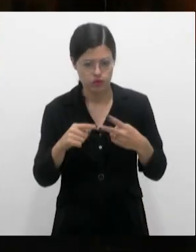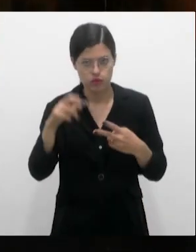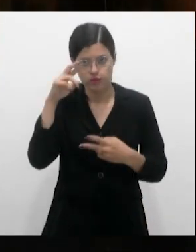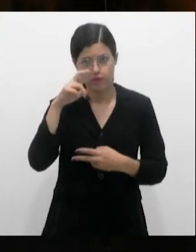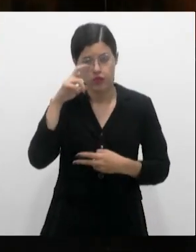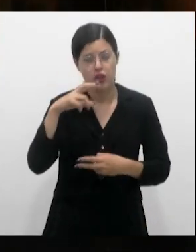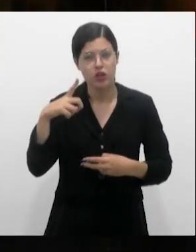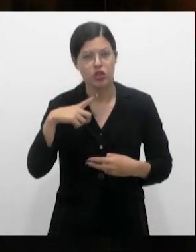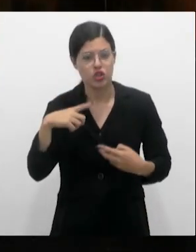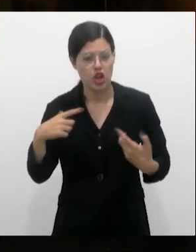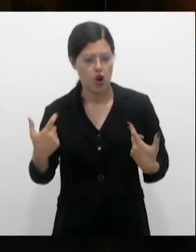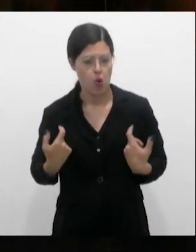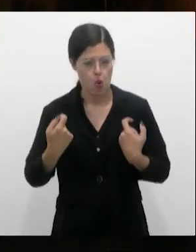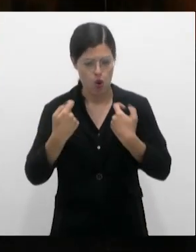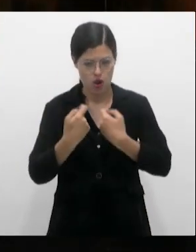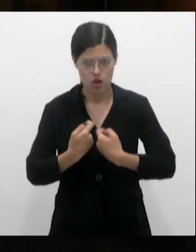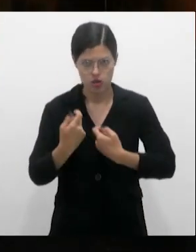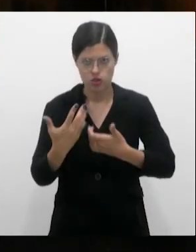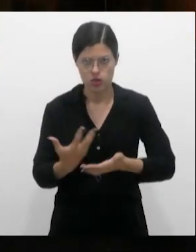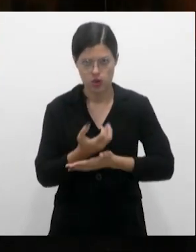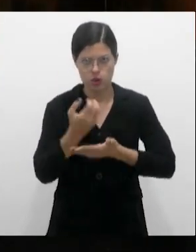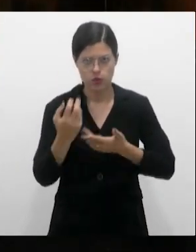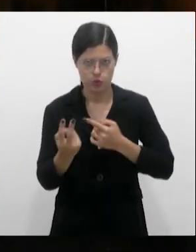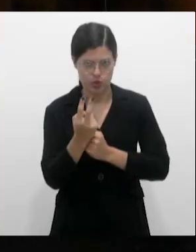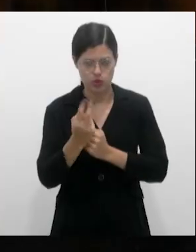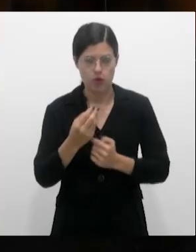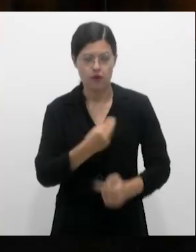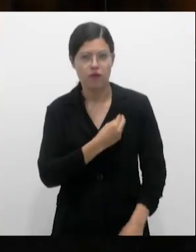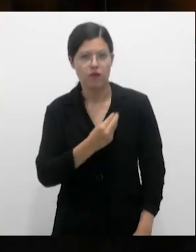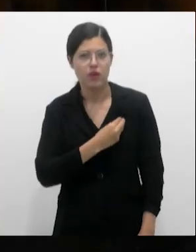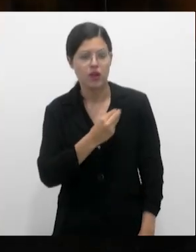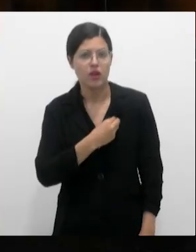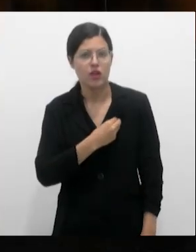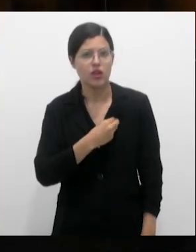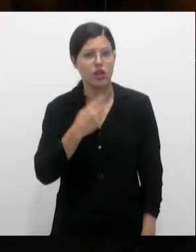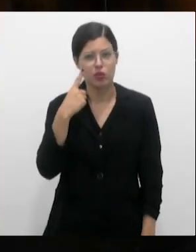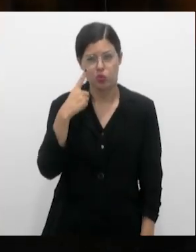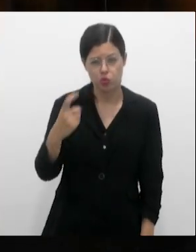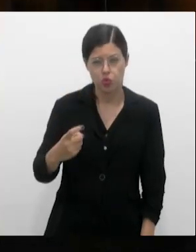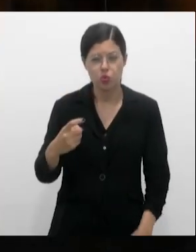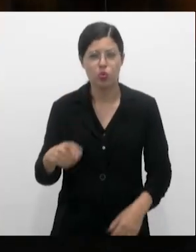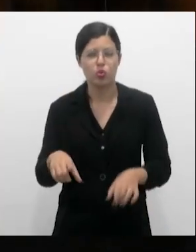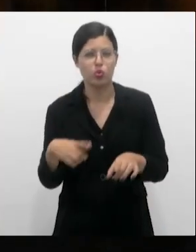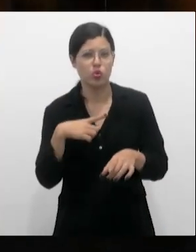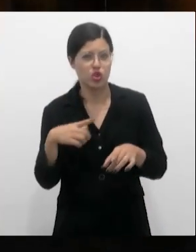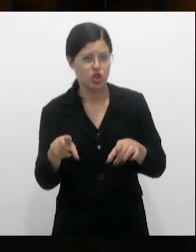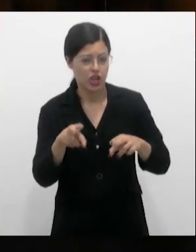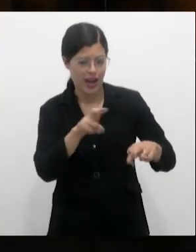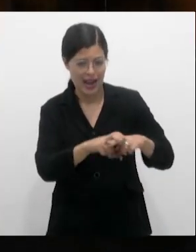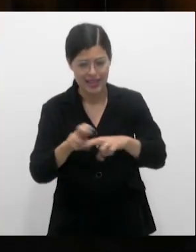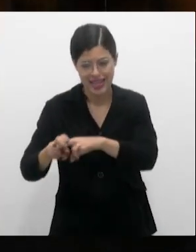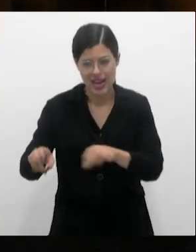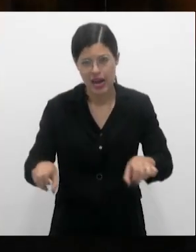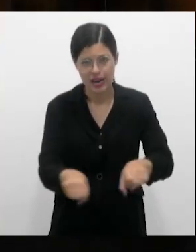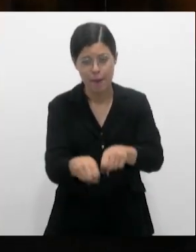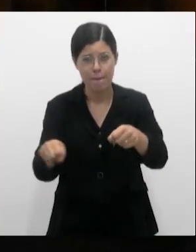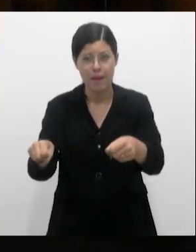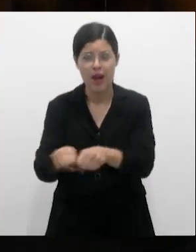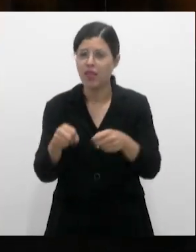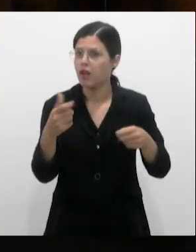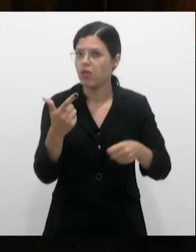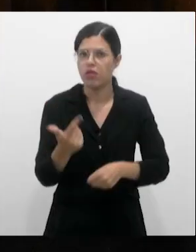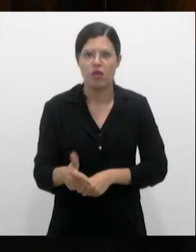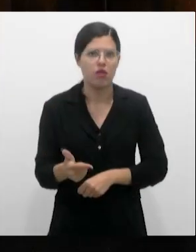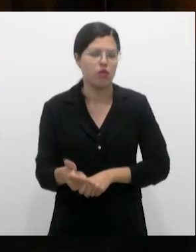mofo, bebedouros sem água, piso solto, cadeiras danificadas, não havia ventilação